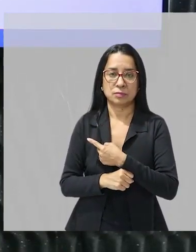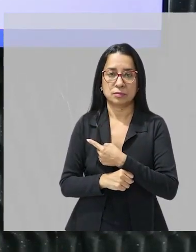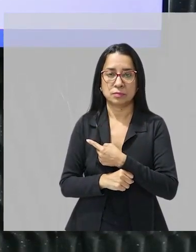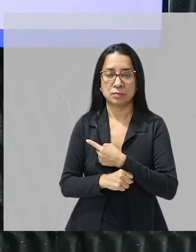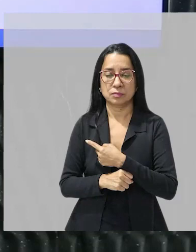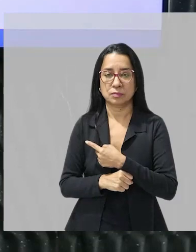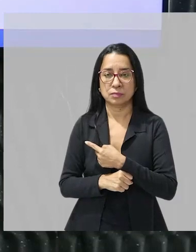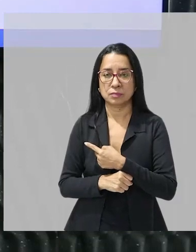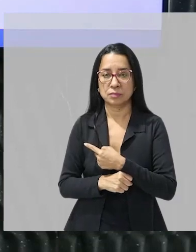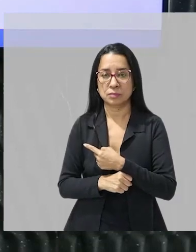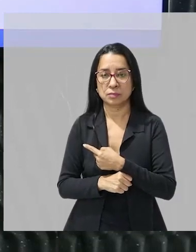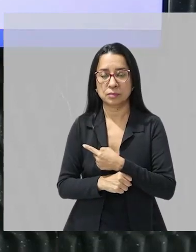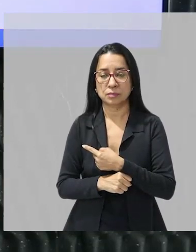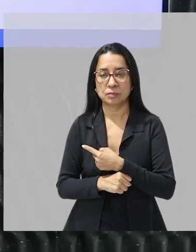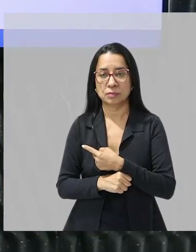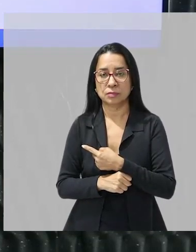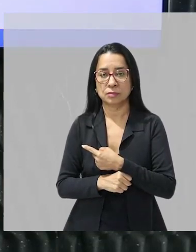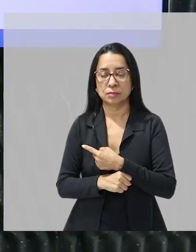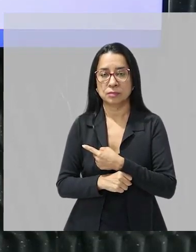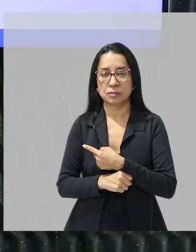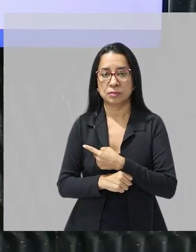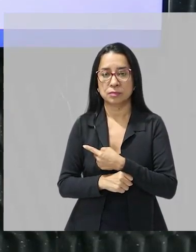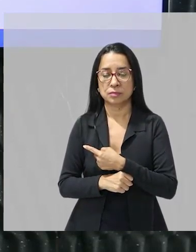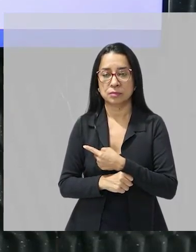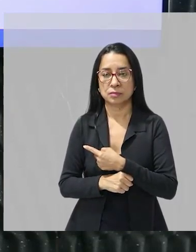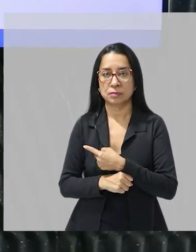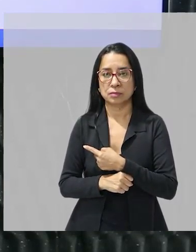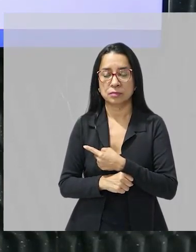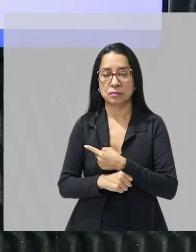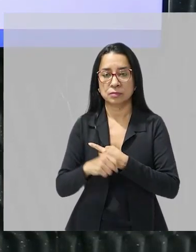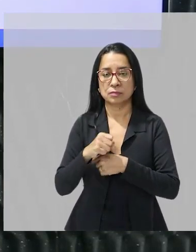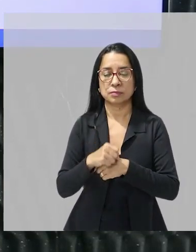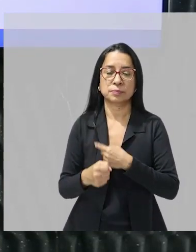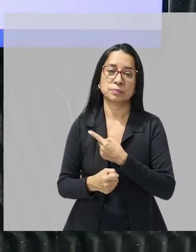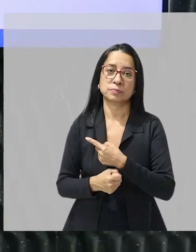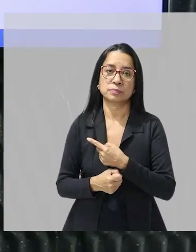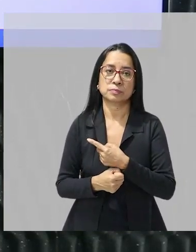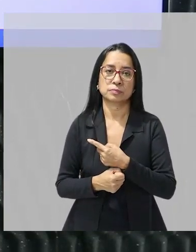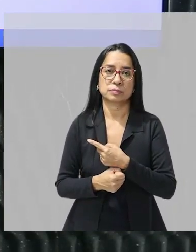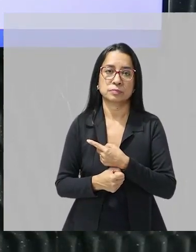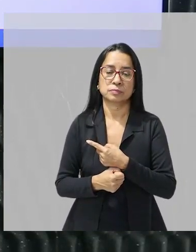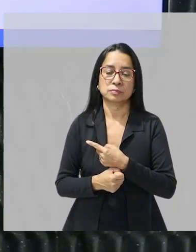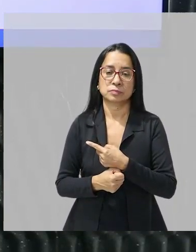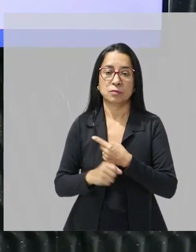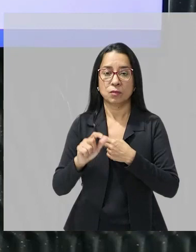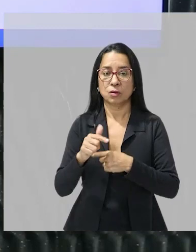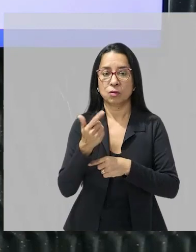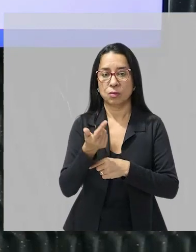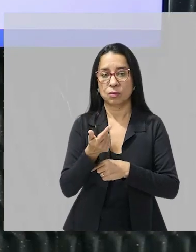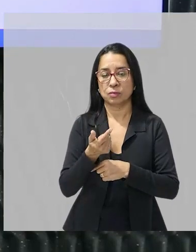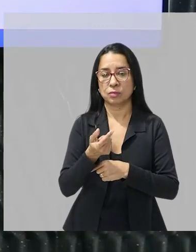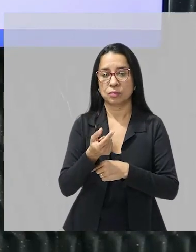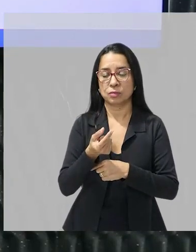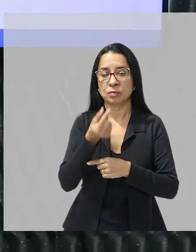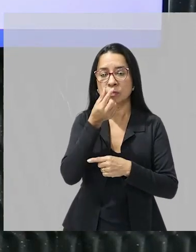filtração, a umidificação do ar, a percepção de cheiros, tá? E aí,